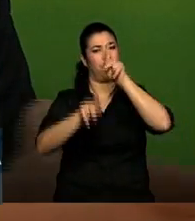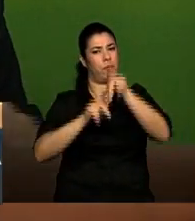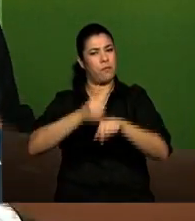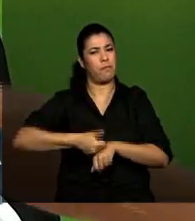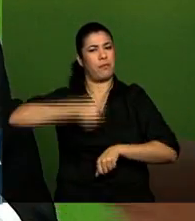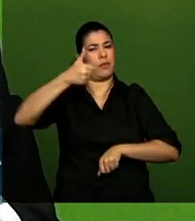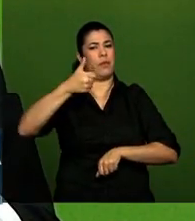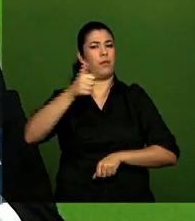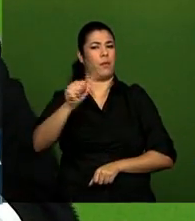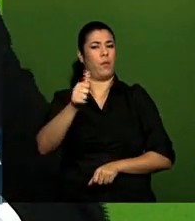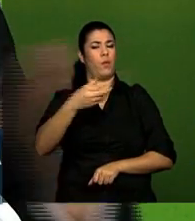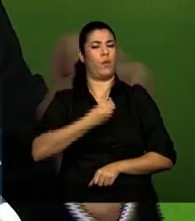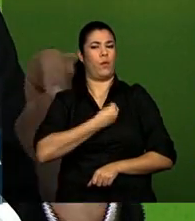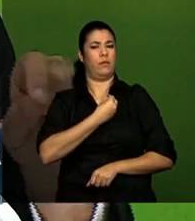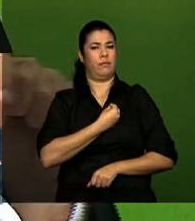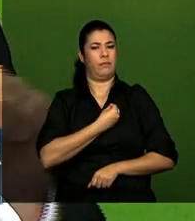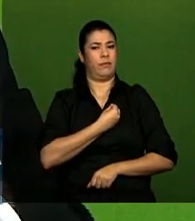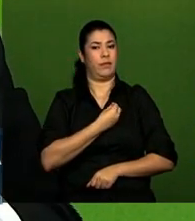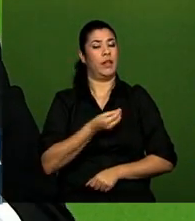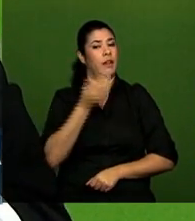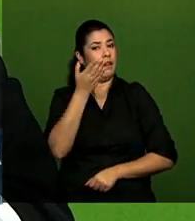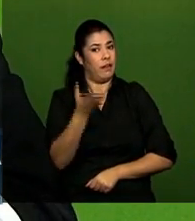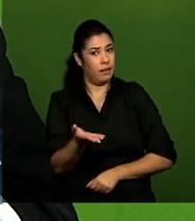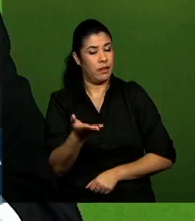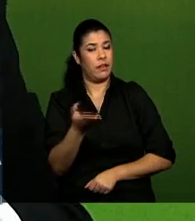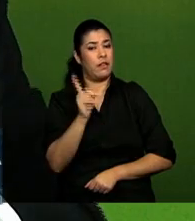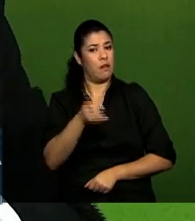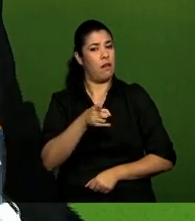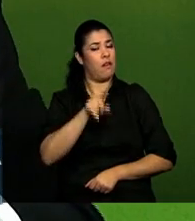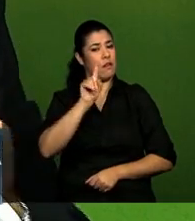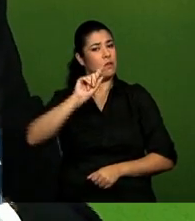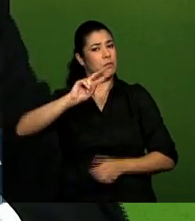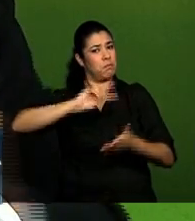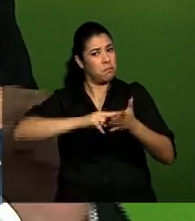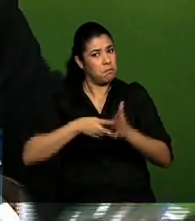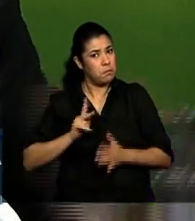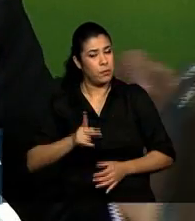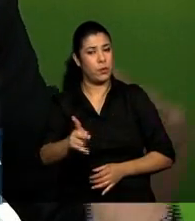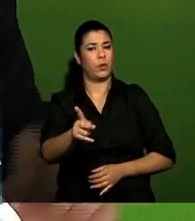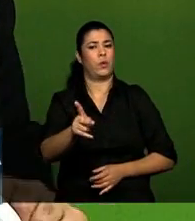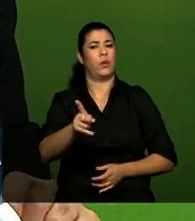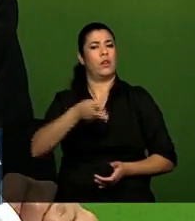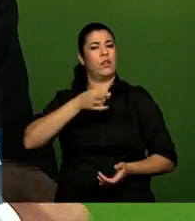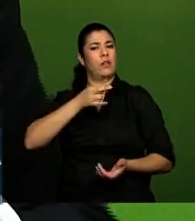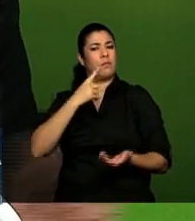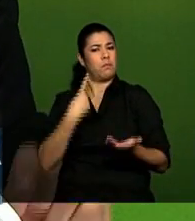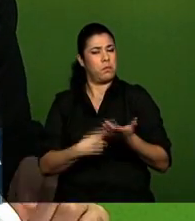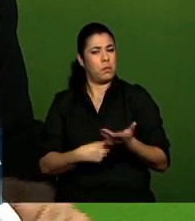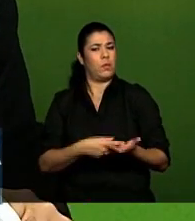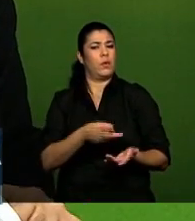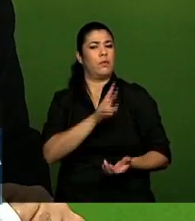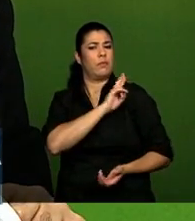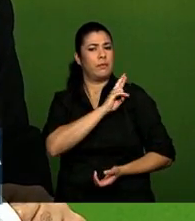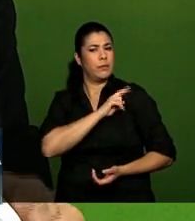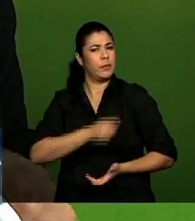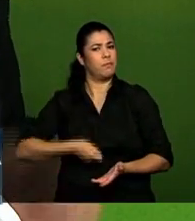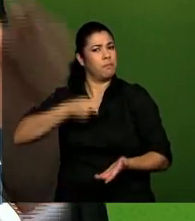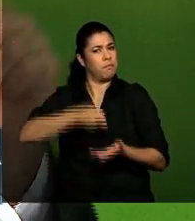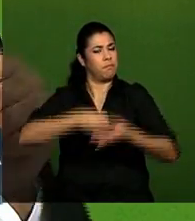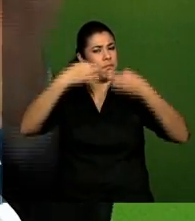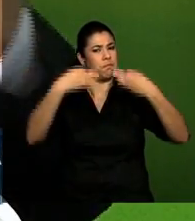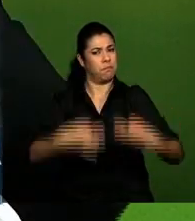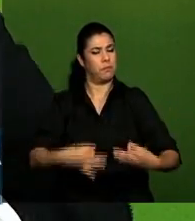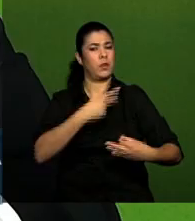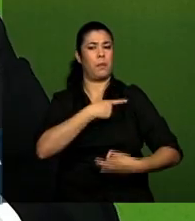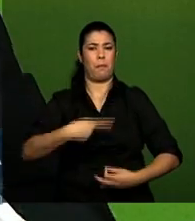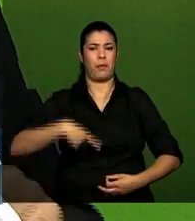de vida portanto Esta é uma rota um compromisso absolutamente firme sólido da presidente de todo o governo Aliás a